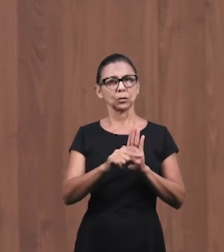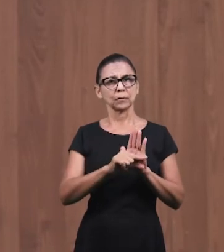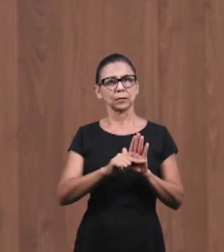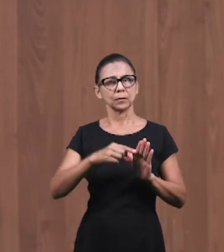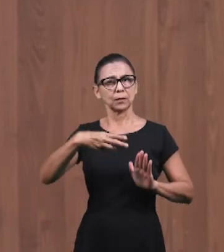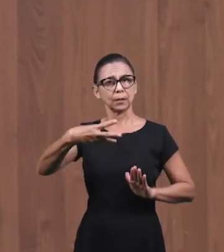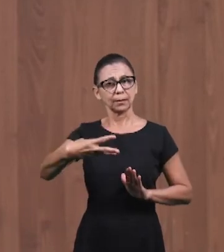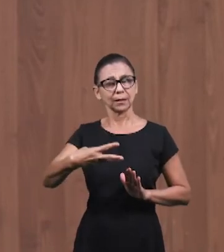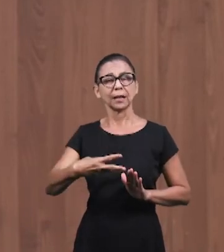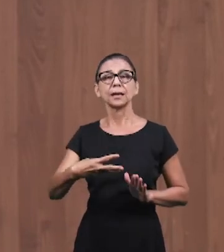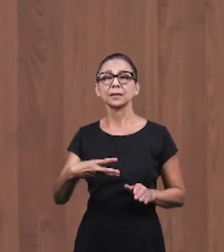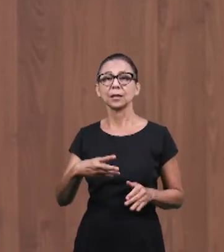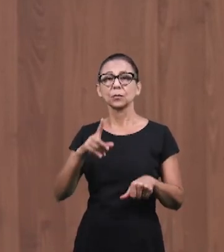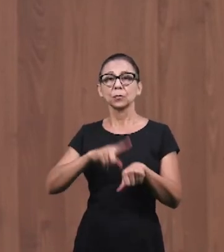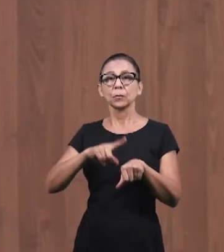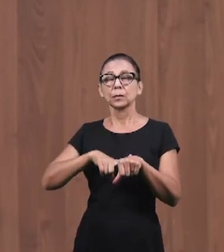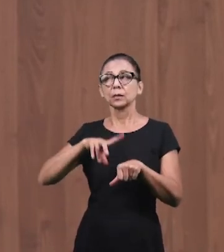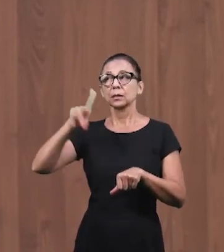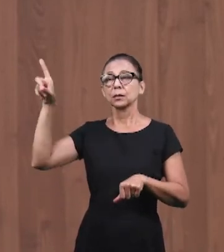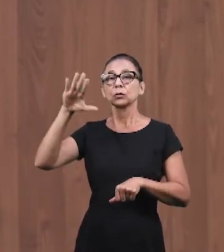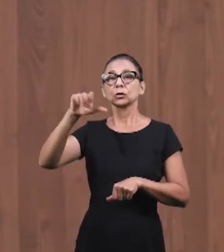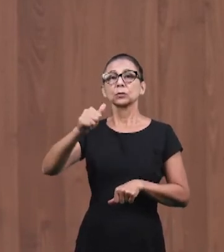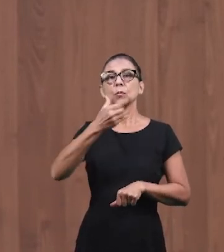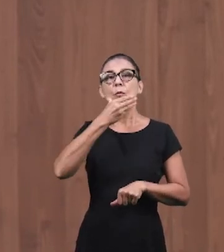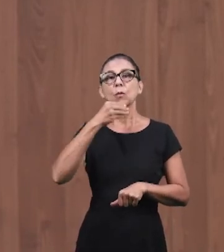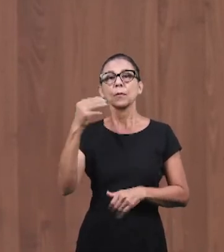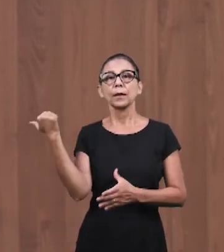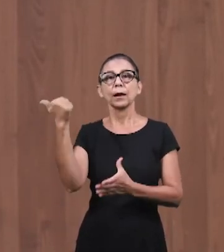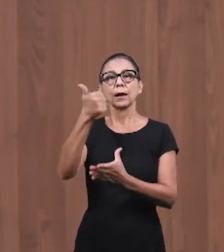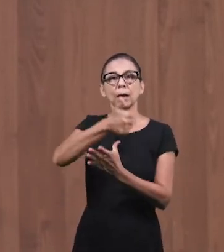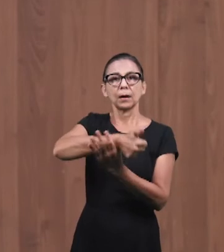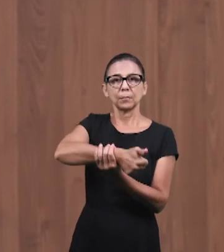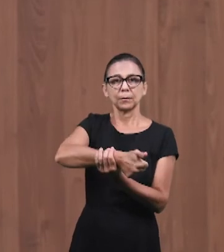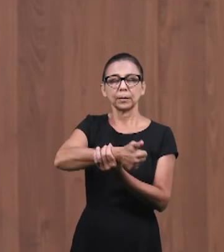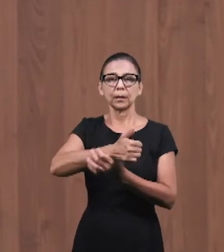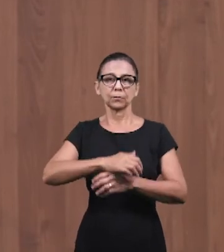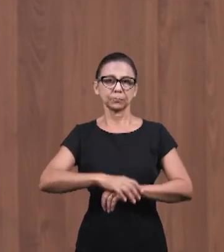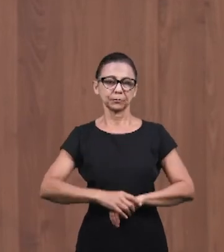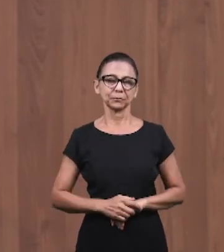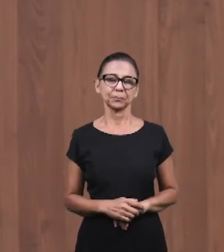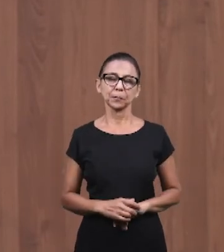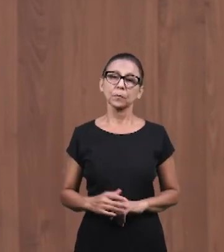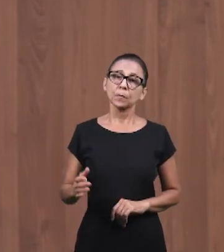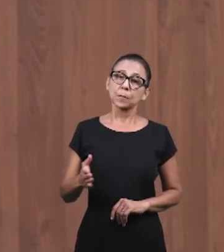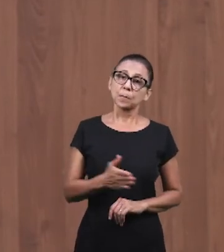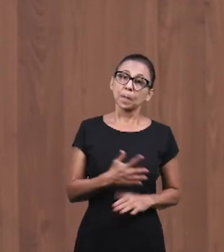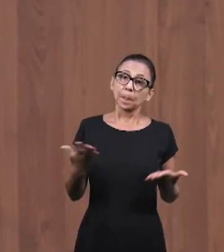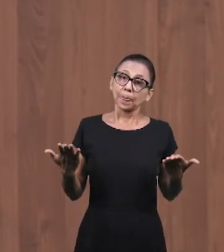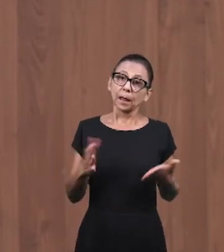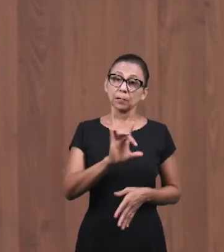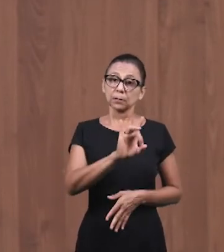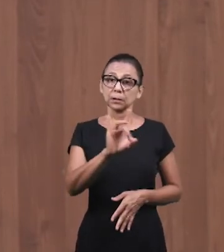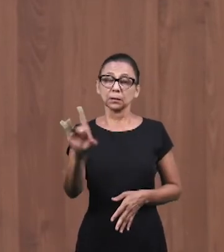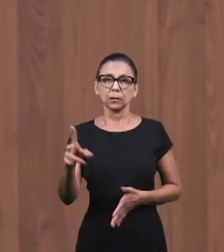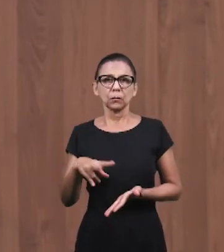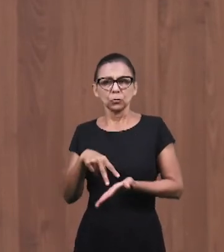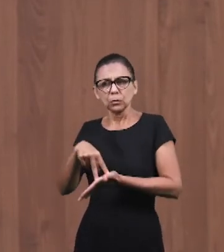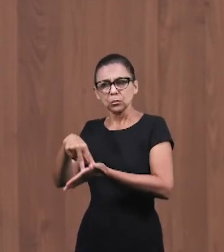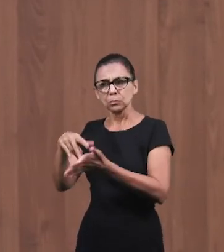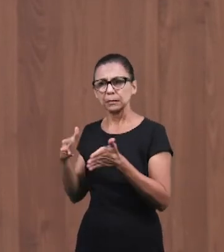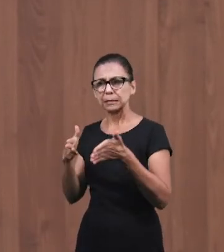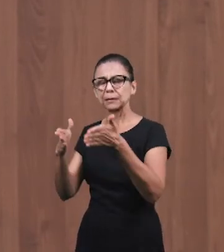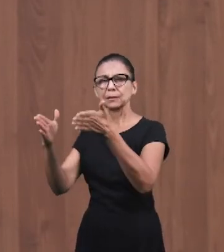lhe fazendo promessas. E agora, cabe a cada um de nós permanecer